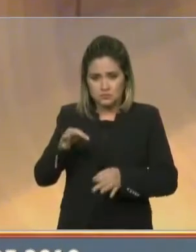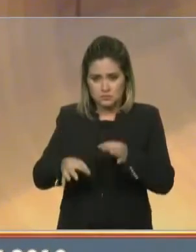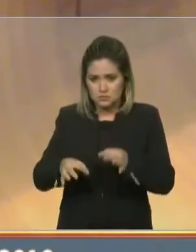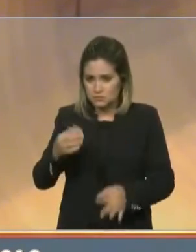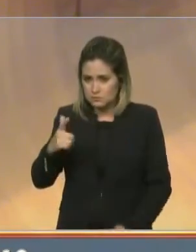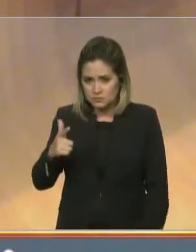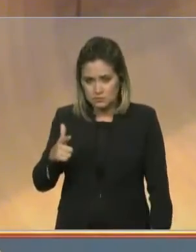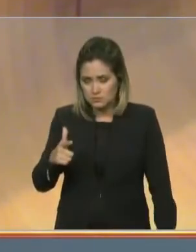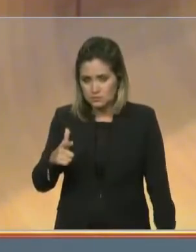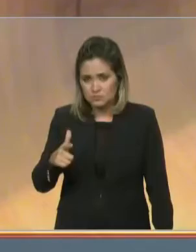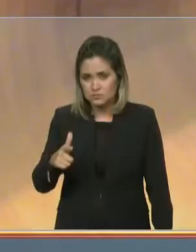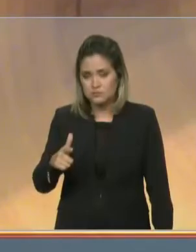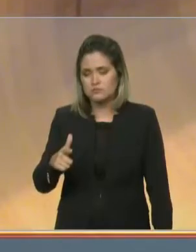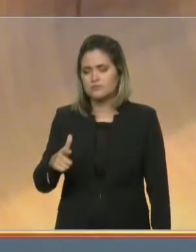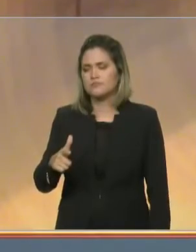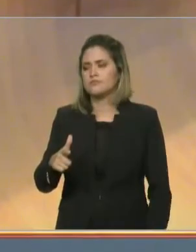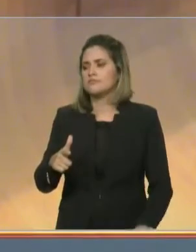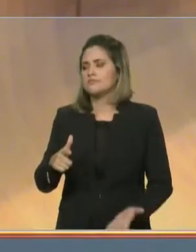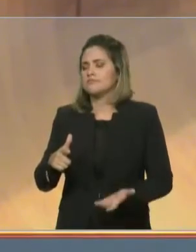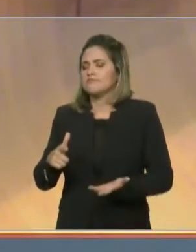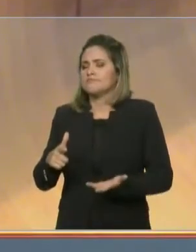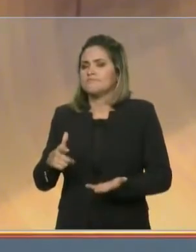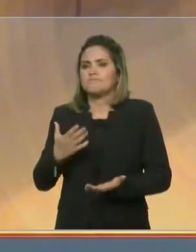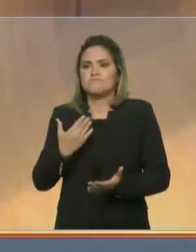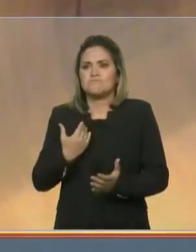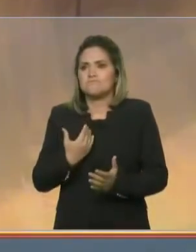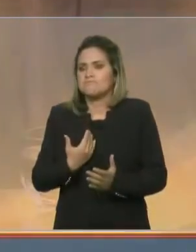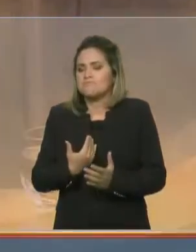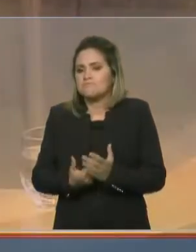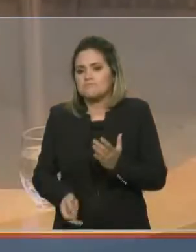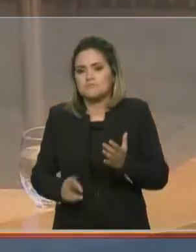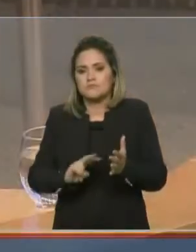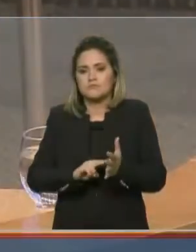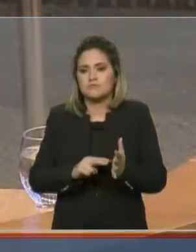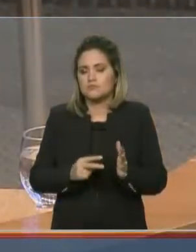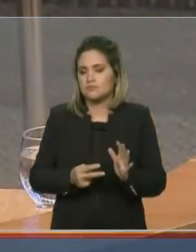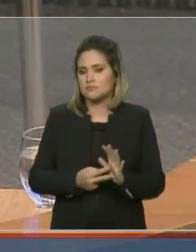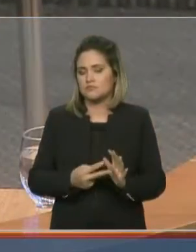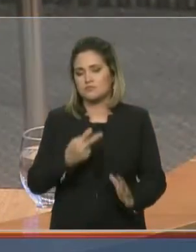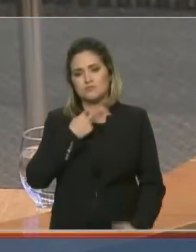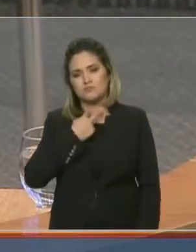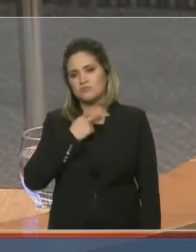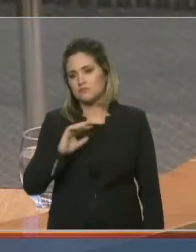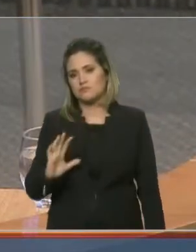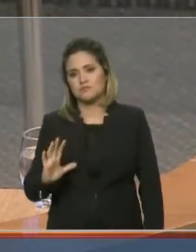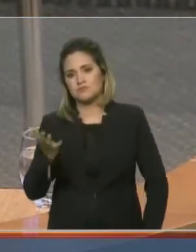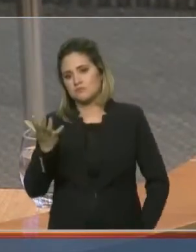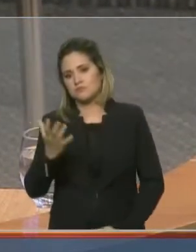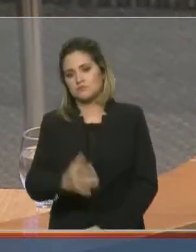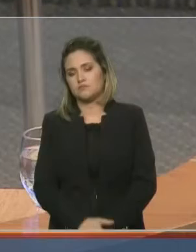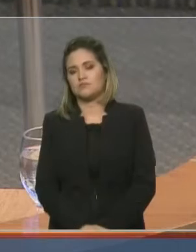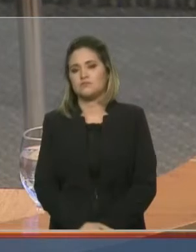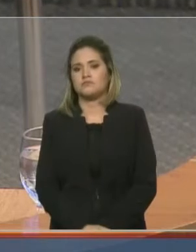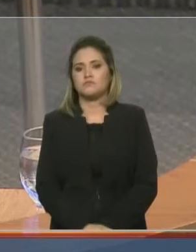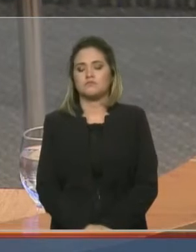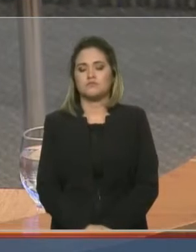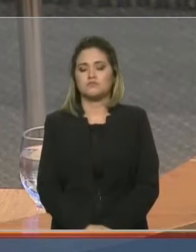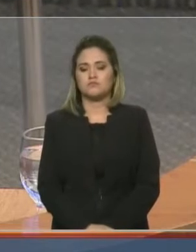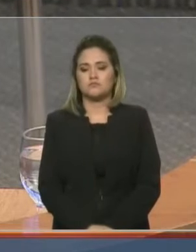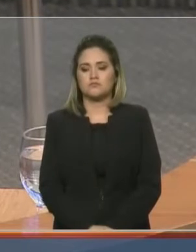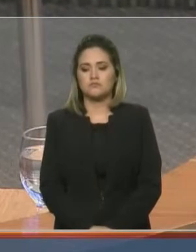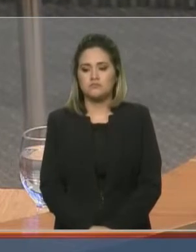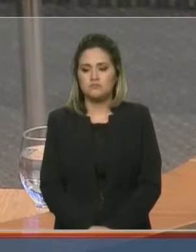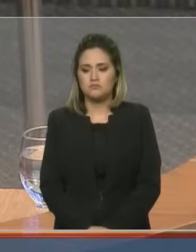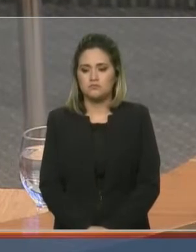uma falta de conexão, é algo que não deve acontecer, nos diz a palavra, nos diz os santos